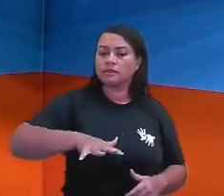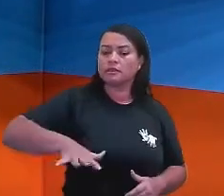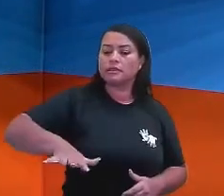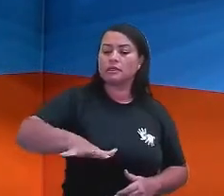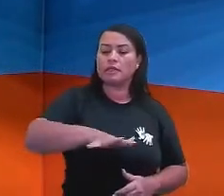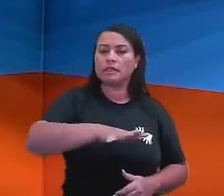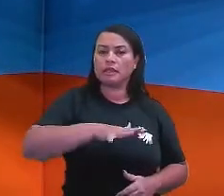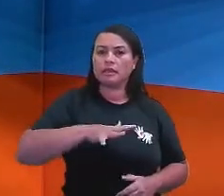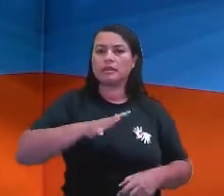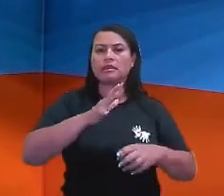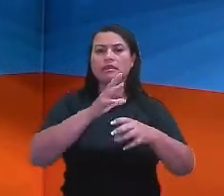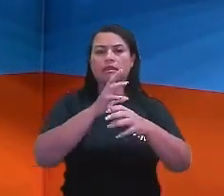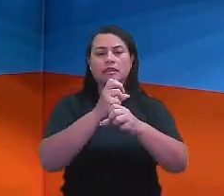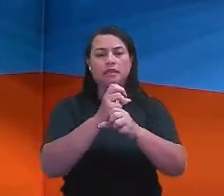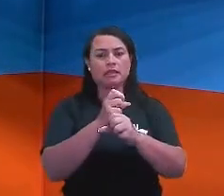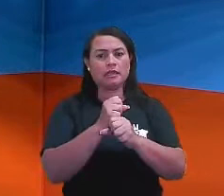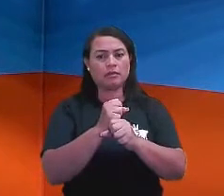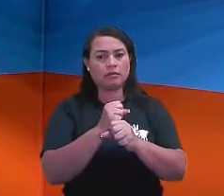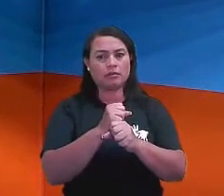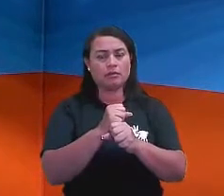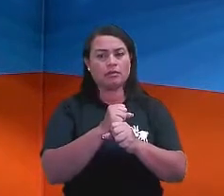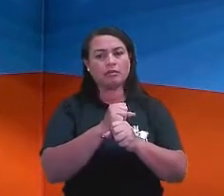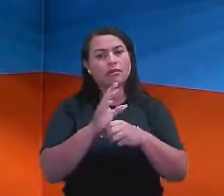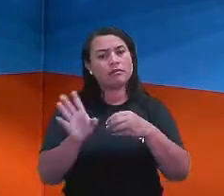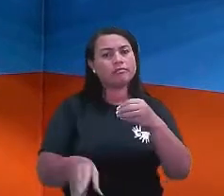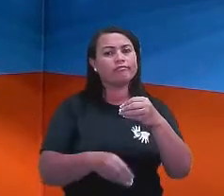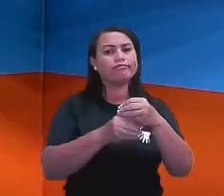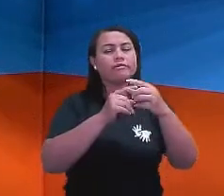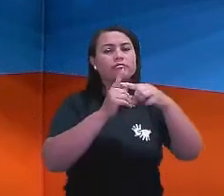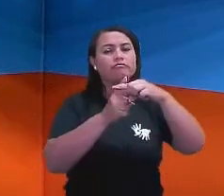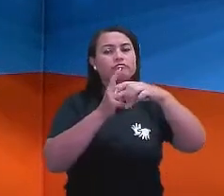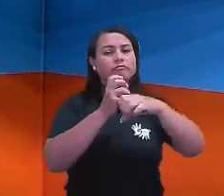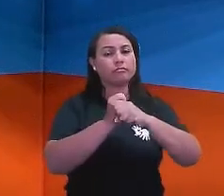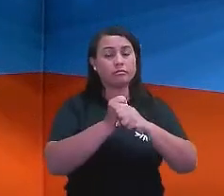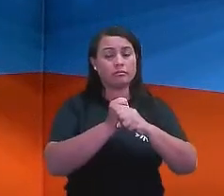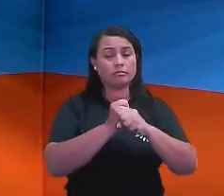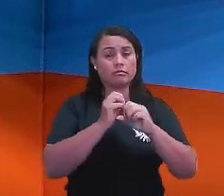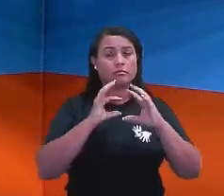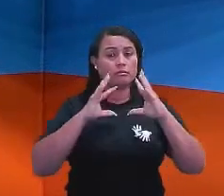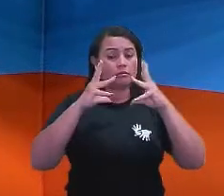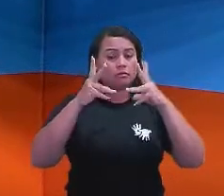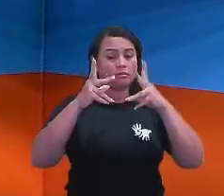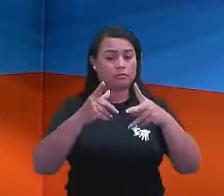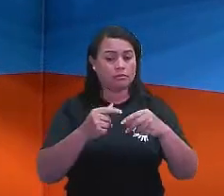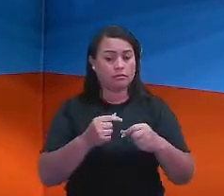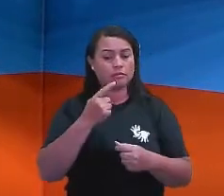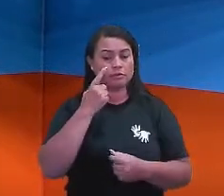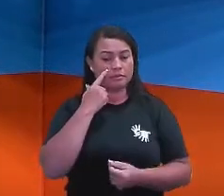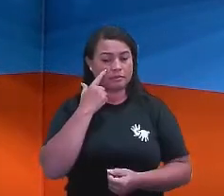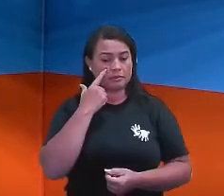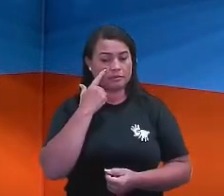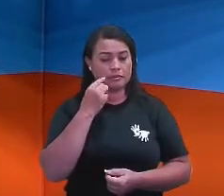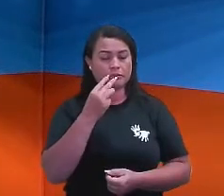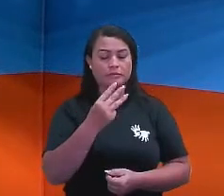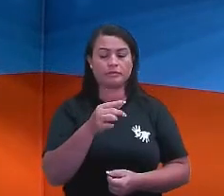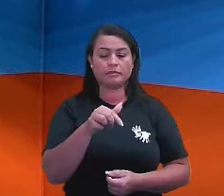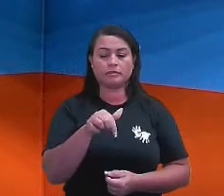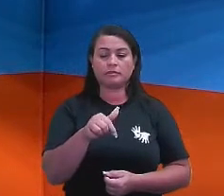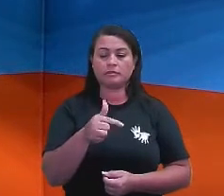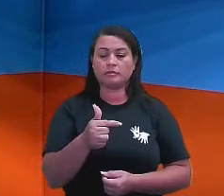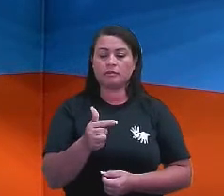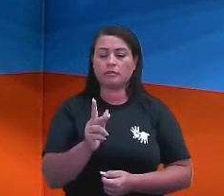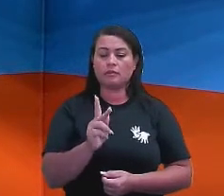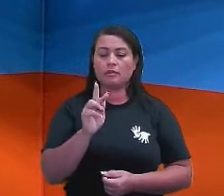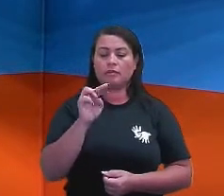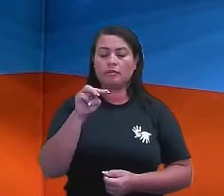e calcular, adicionar todas essas áreas. Então, quando eu calculo aqui todas essas áreas, vejam só, 372